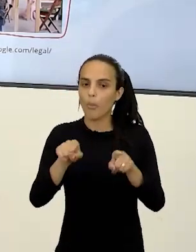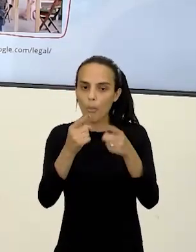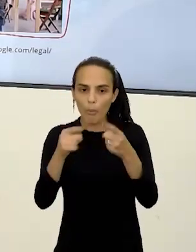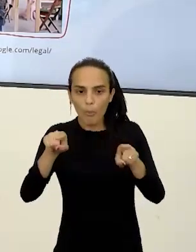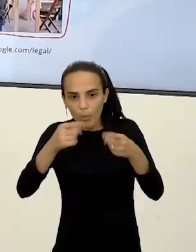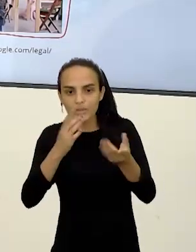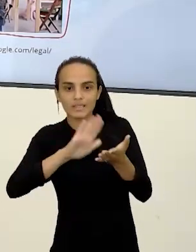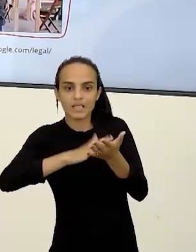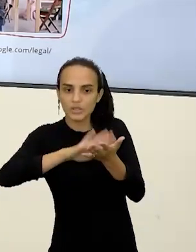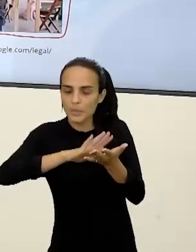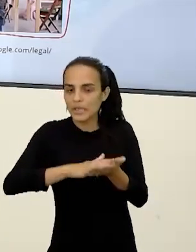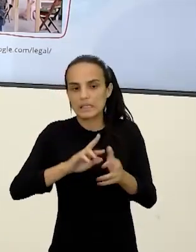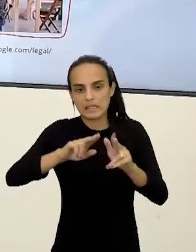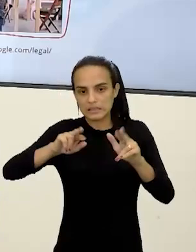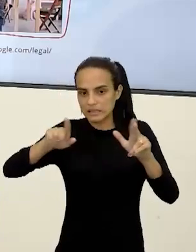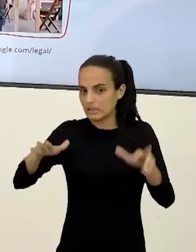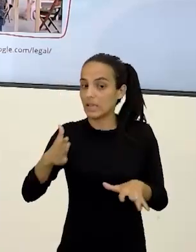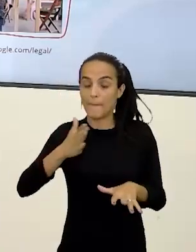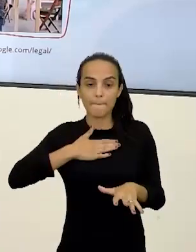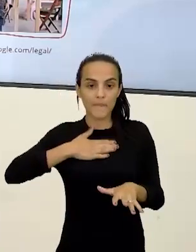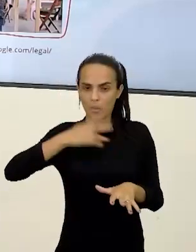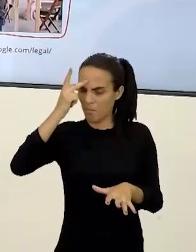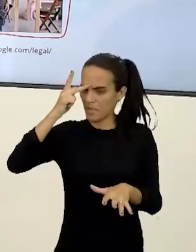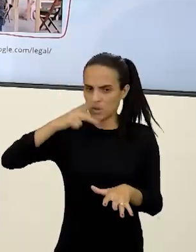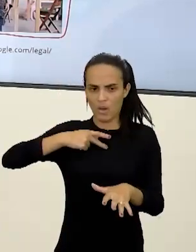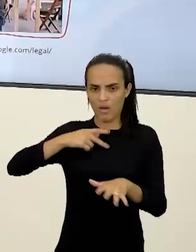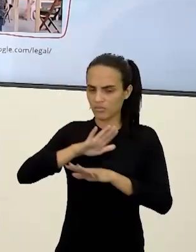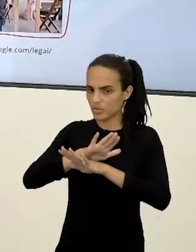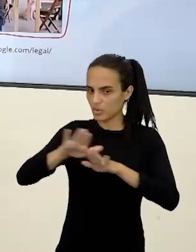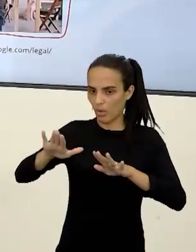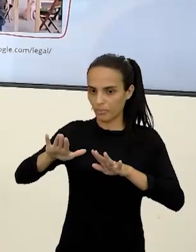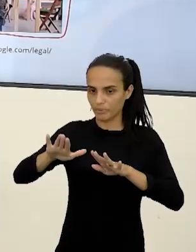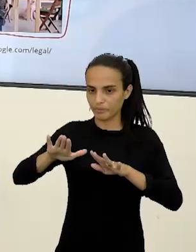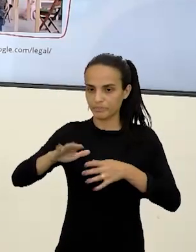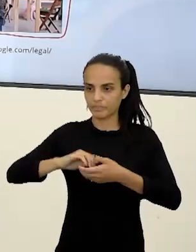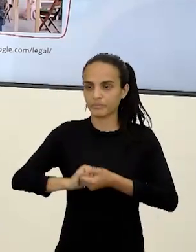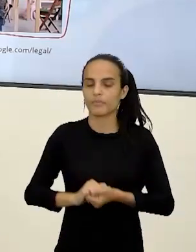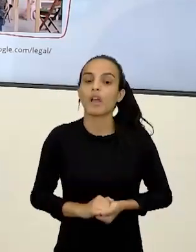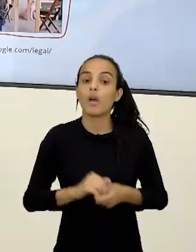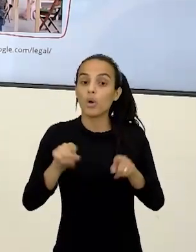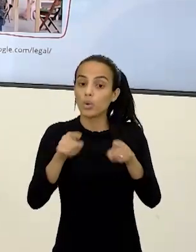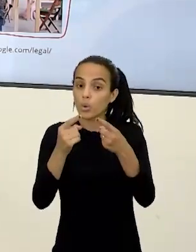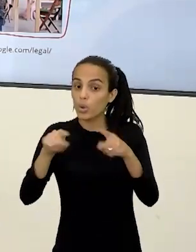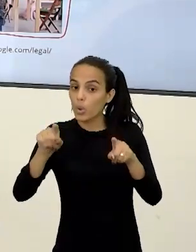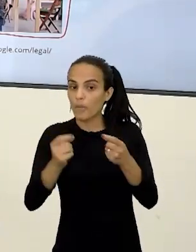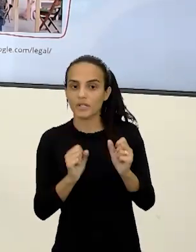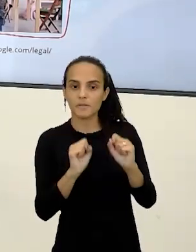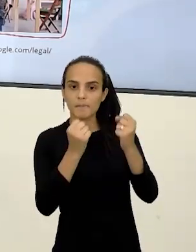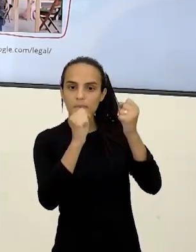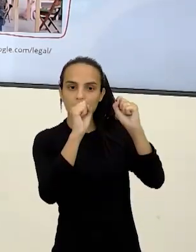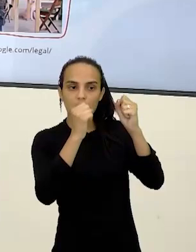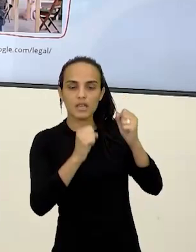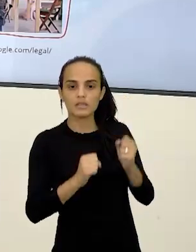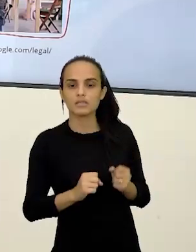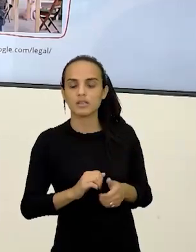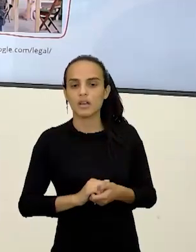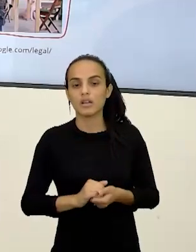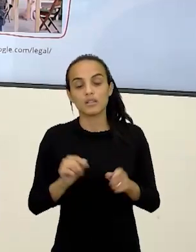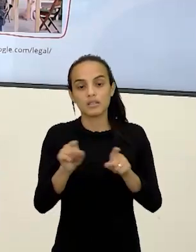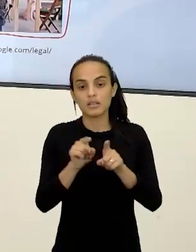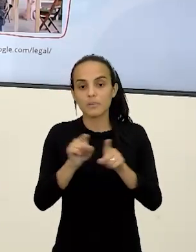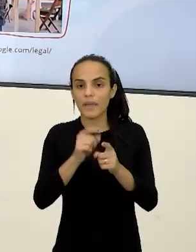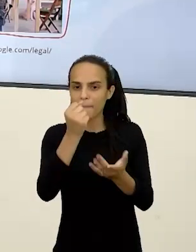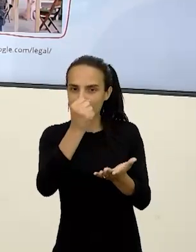o nome que é só meu. Por isso que nome de banda, nome de empresa, né? Ou muitas